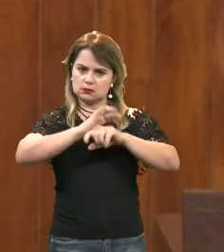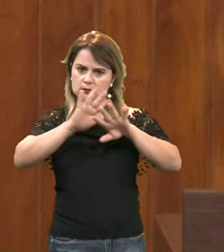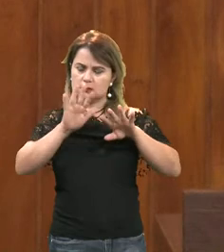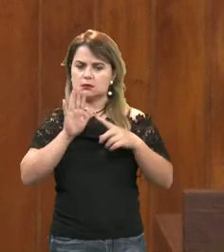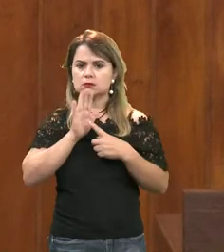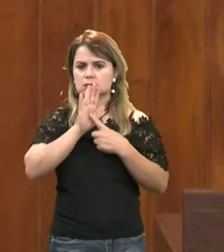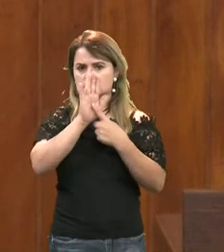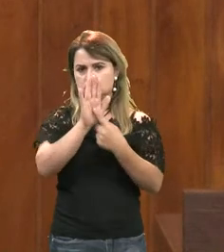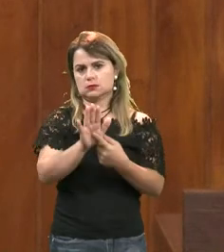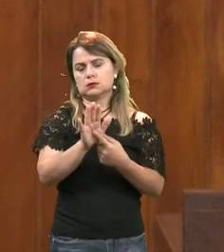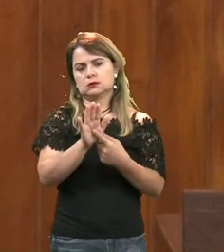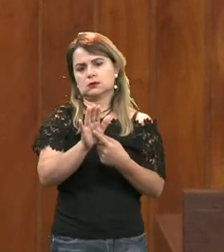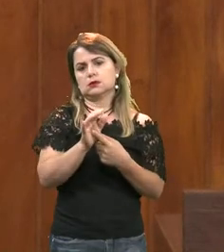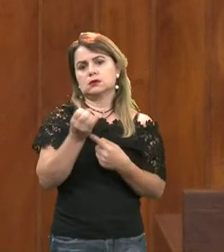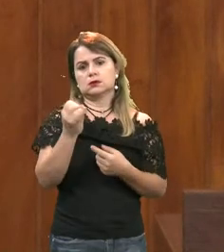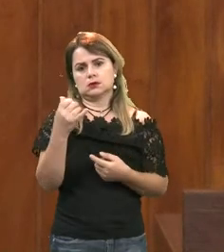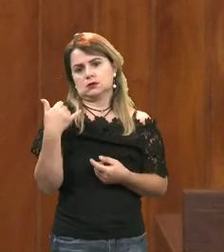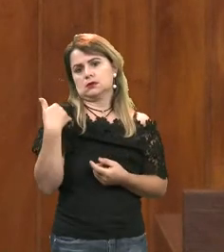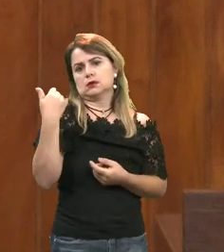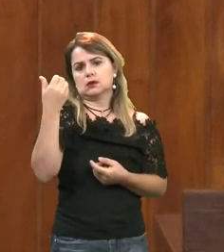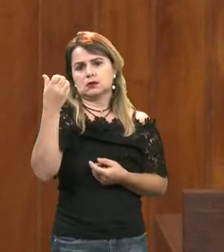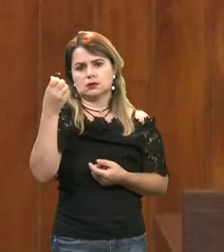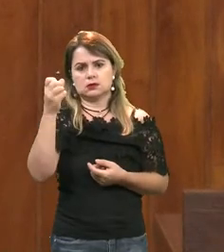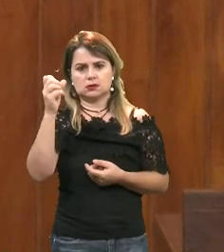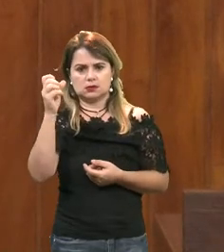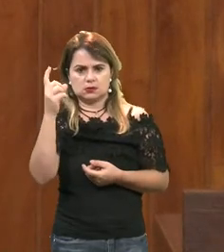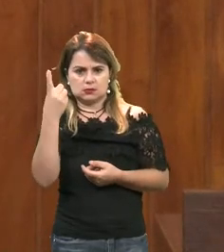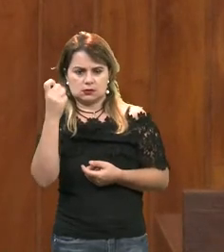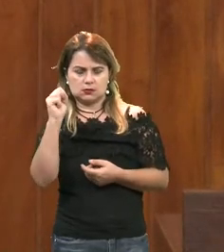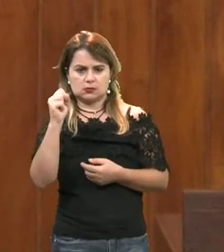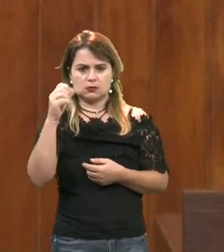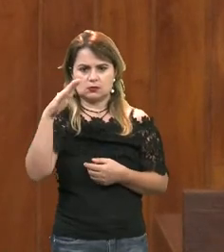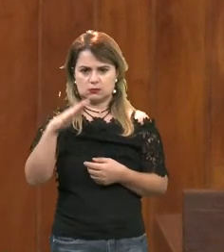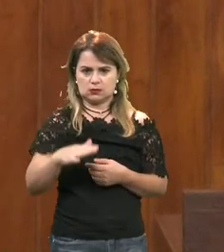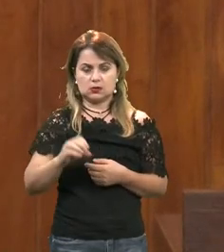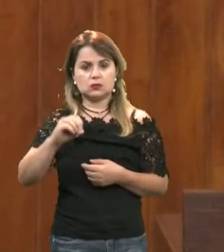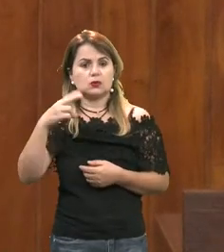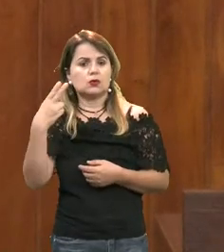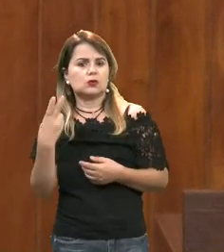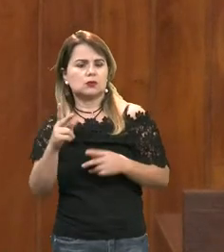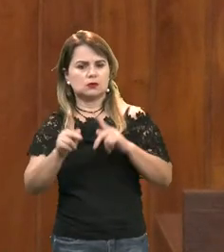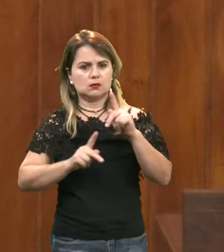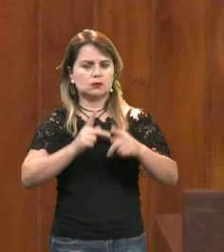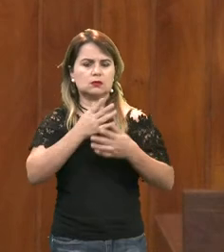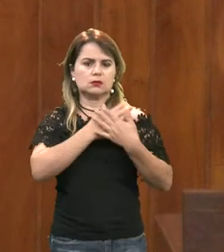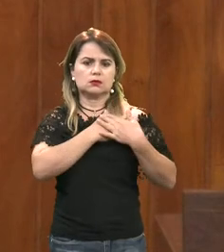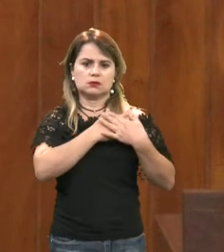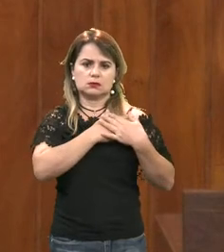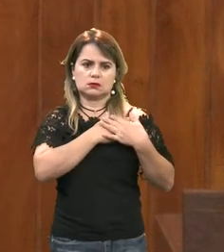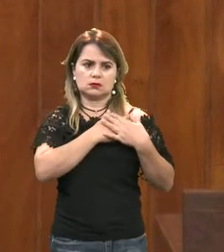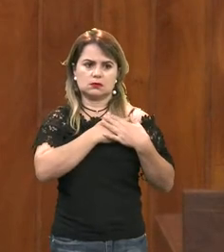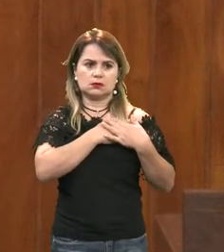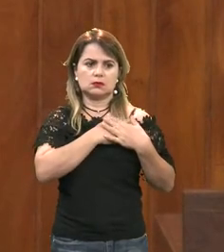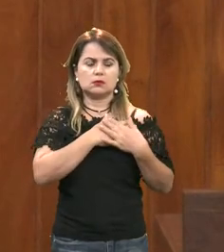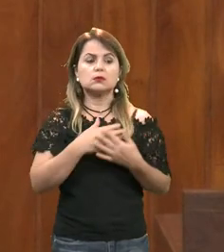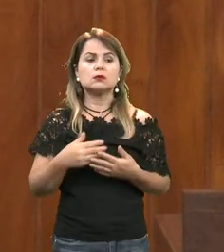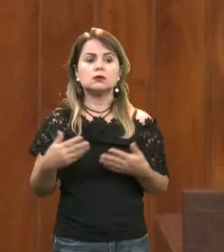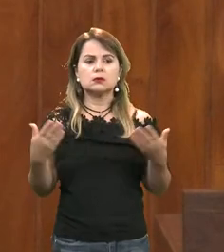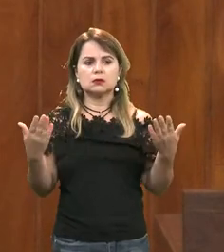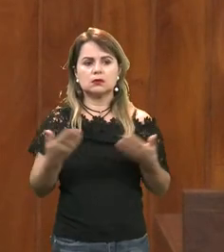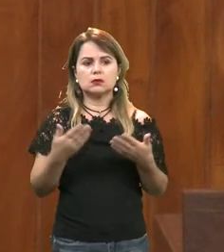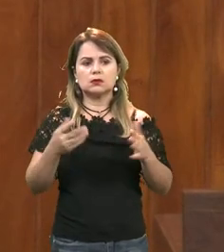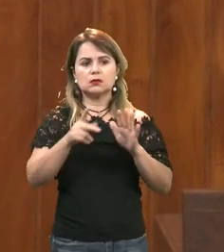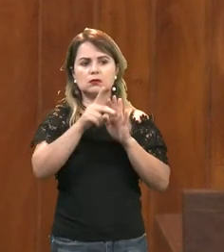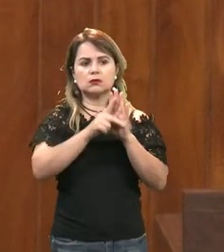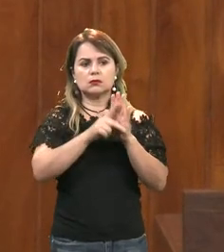sendo este menor de 18 anos, ao seu responsável legal. E agora eu entro na pauta